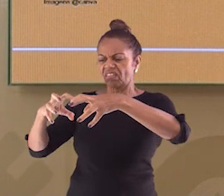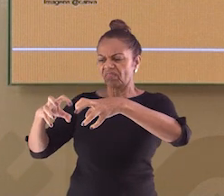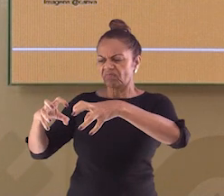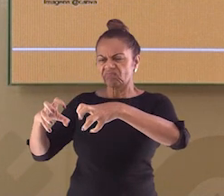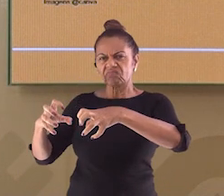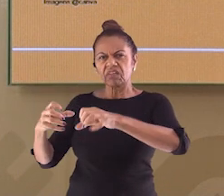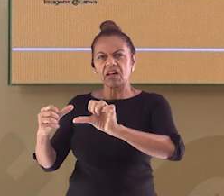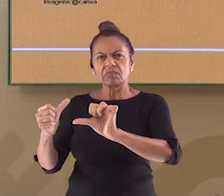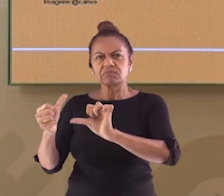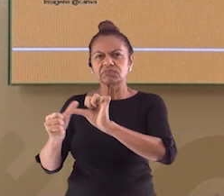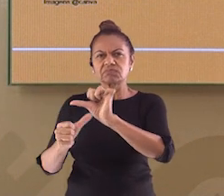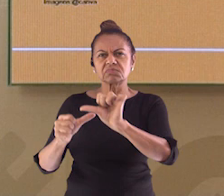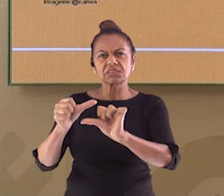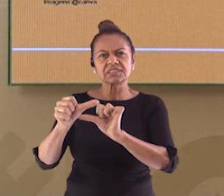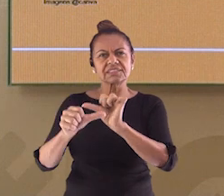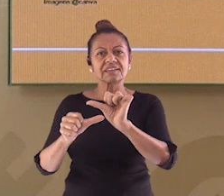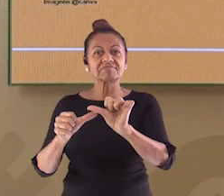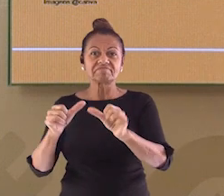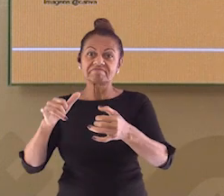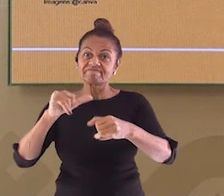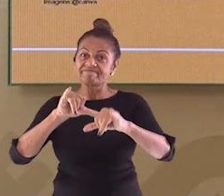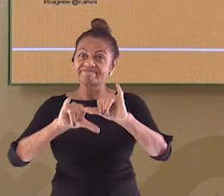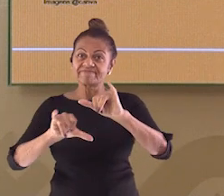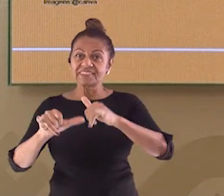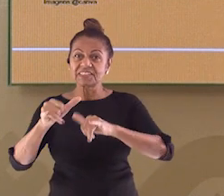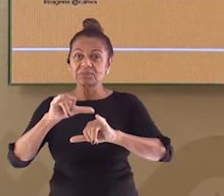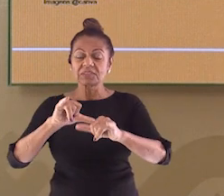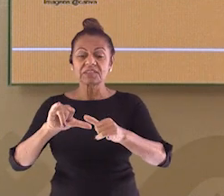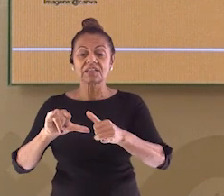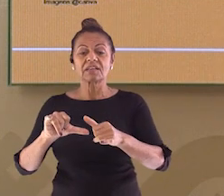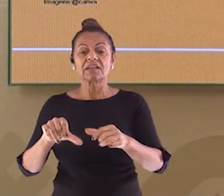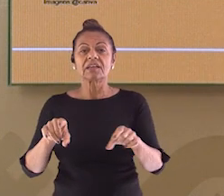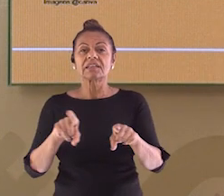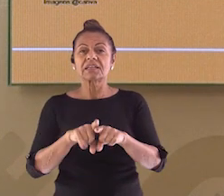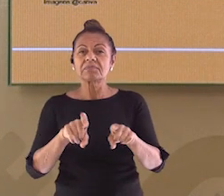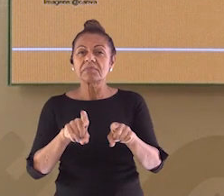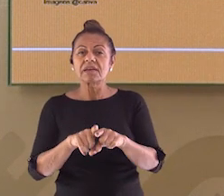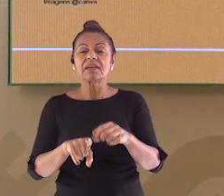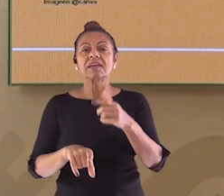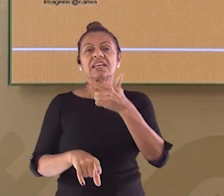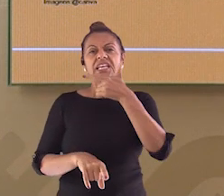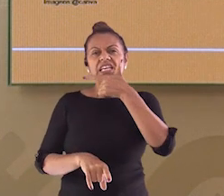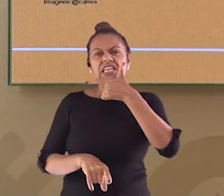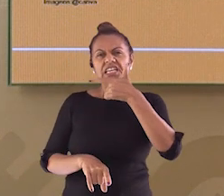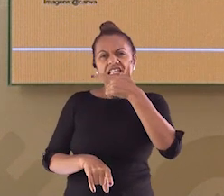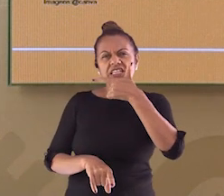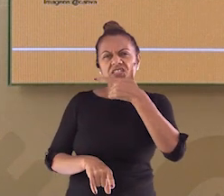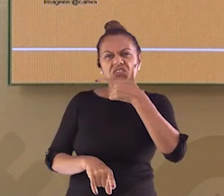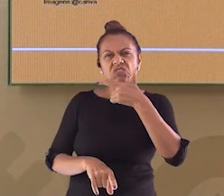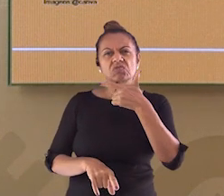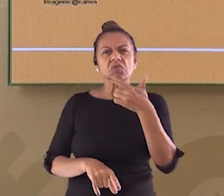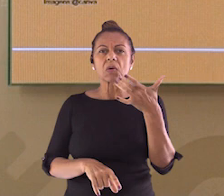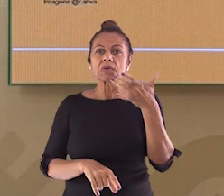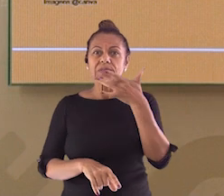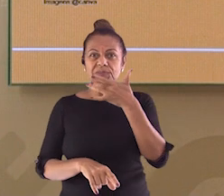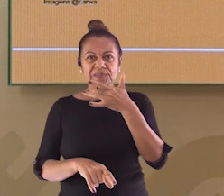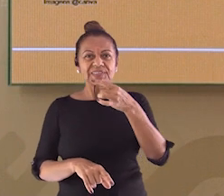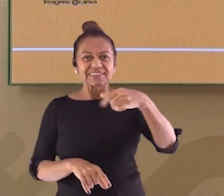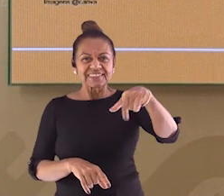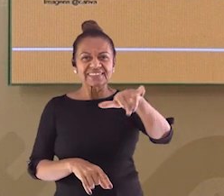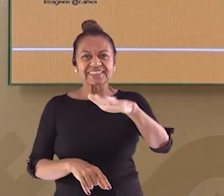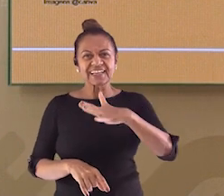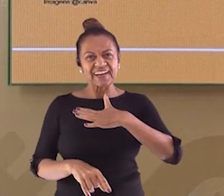isso também é um fenômeno químico. E a produção do queijo, aquele queijo gostoso que você gosta de comer, pois